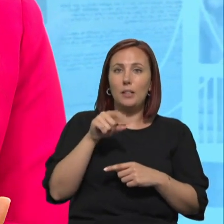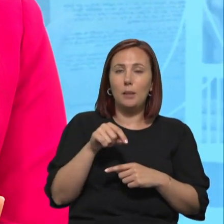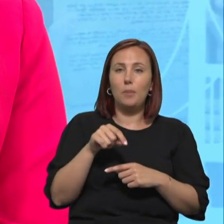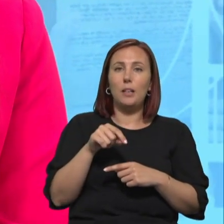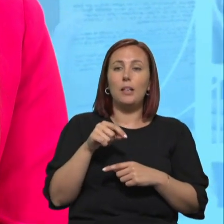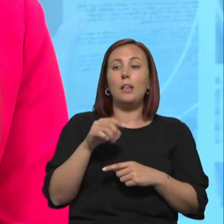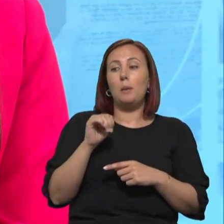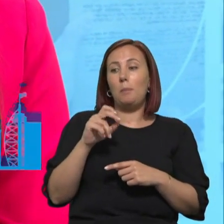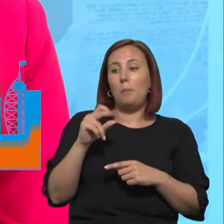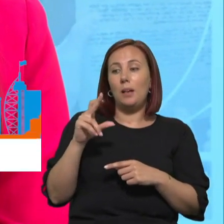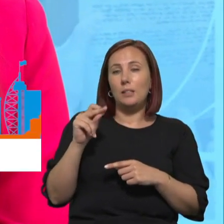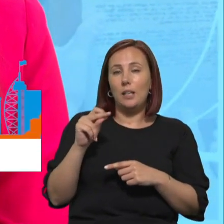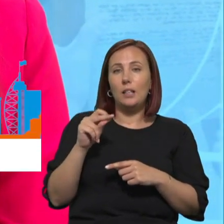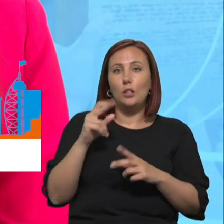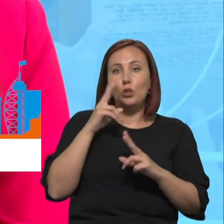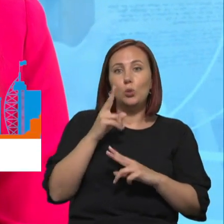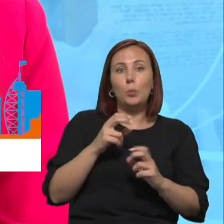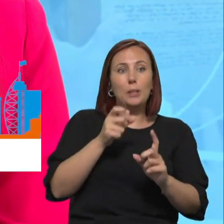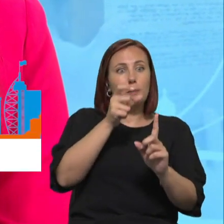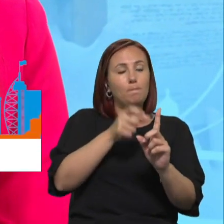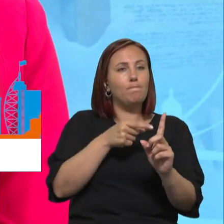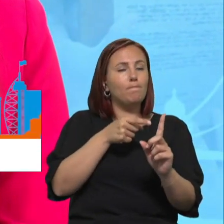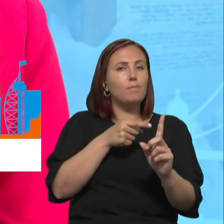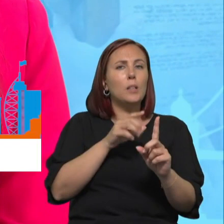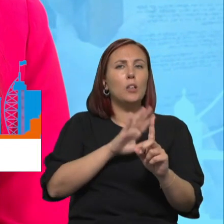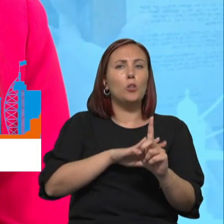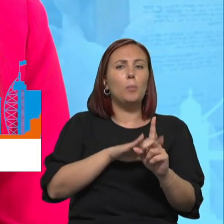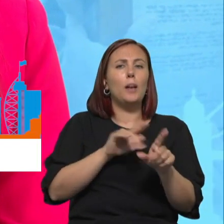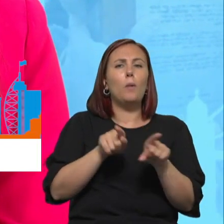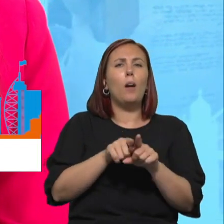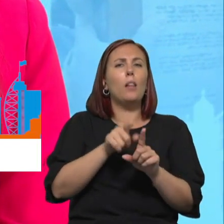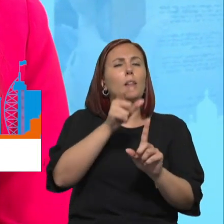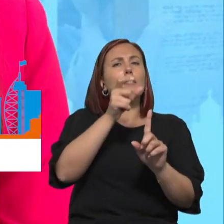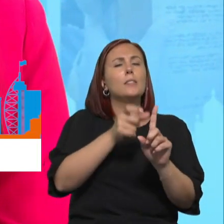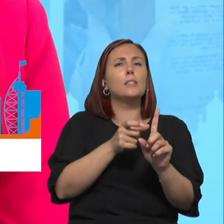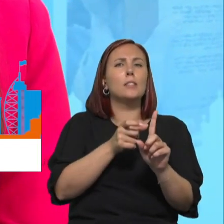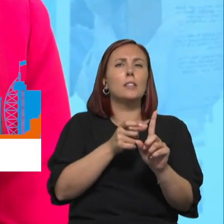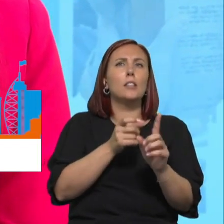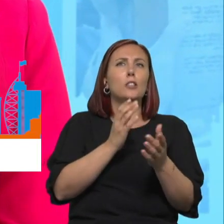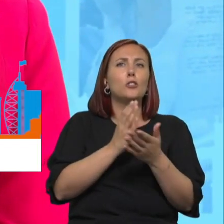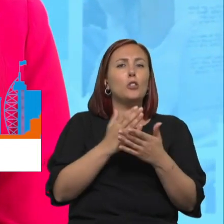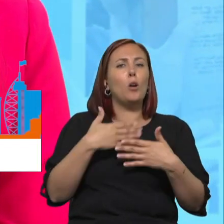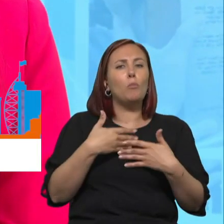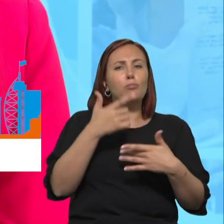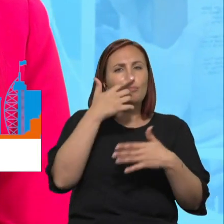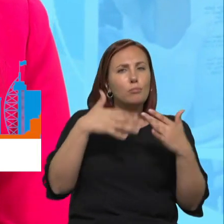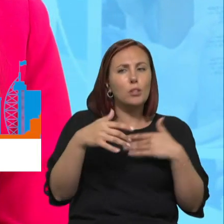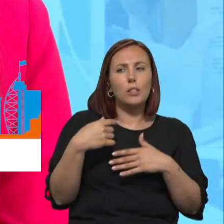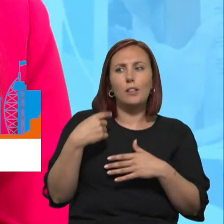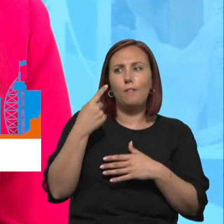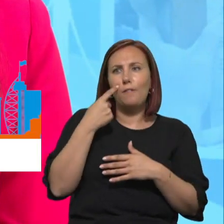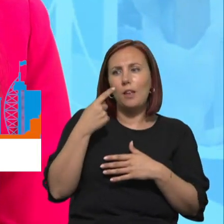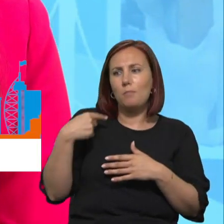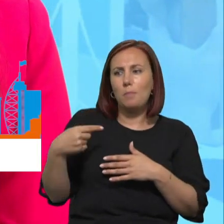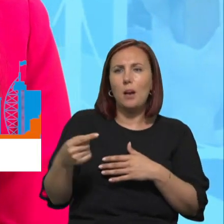dizer para a Sara, descobrir esta figura que é muito mais do que a devoção popular a que estamos habituados. O